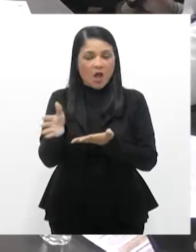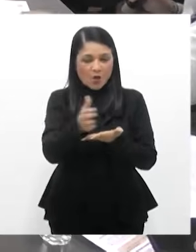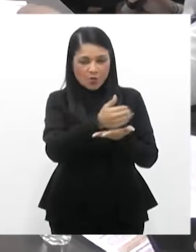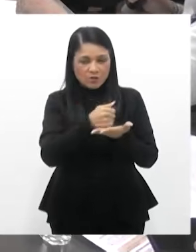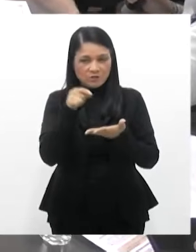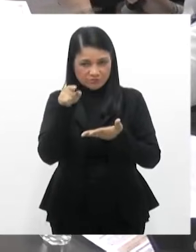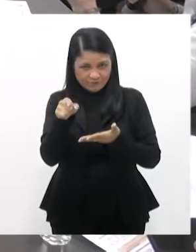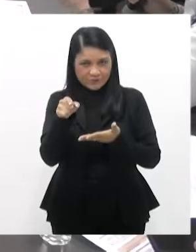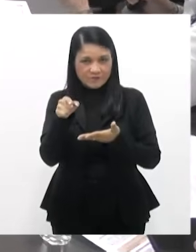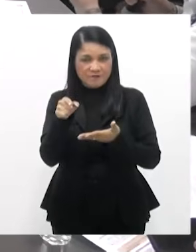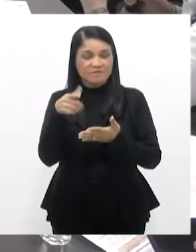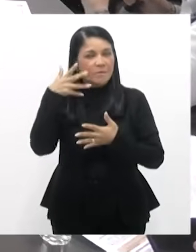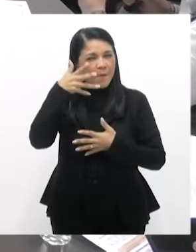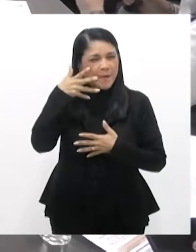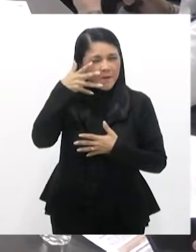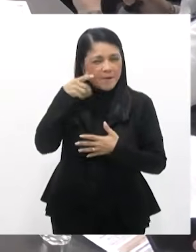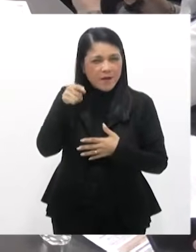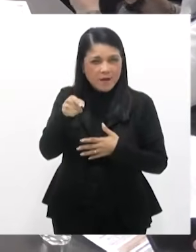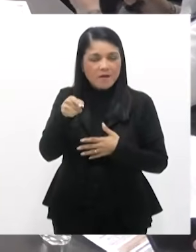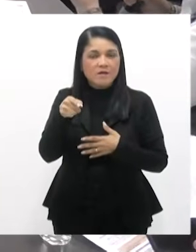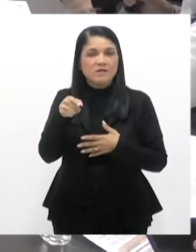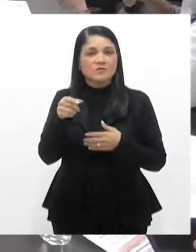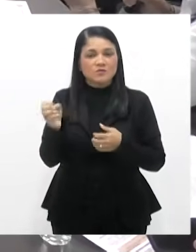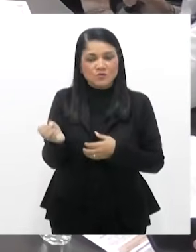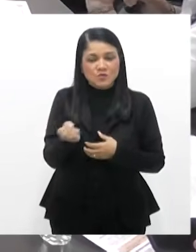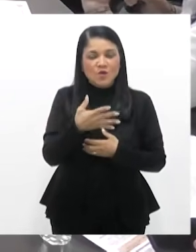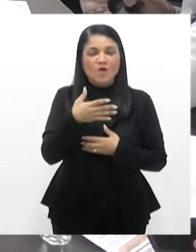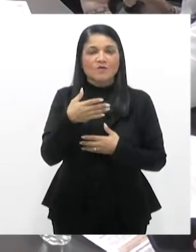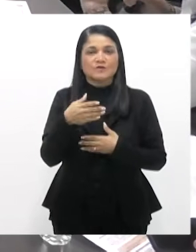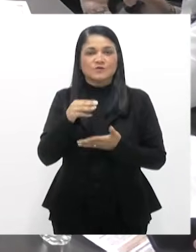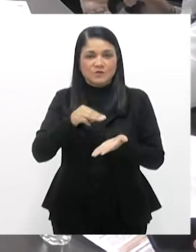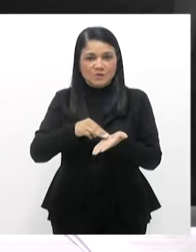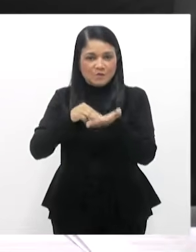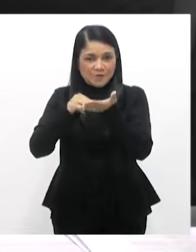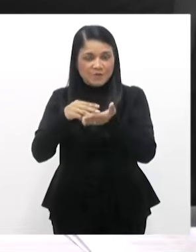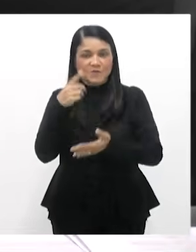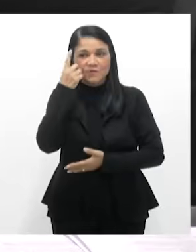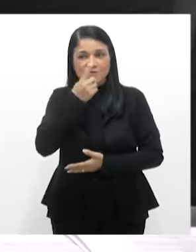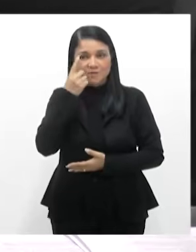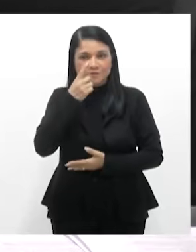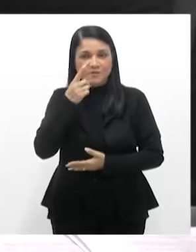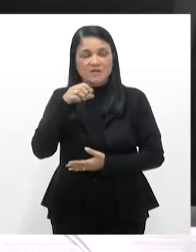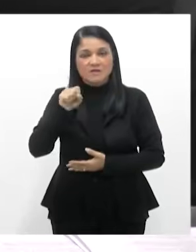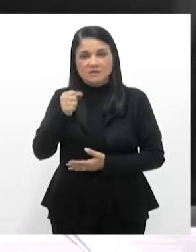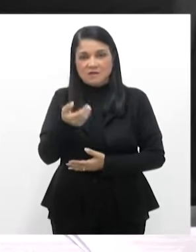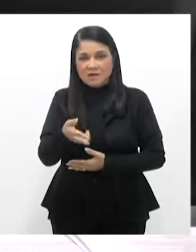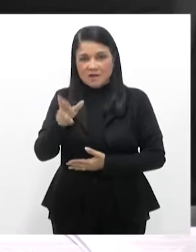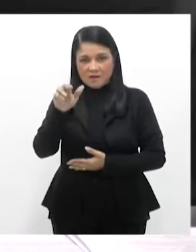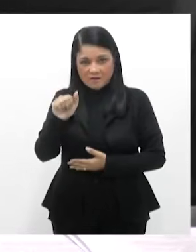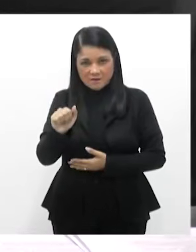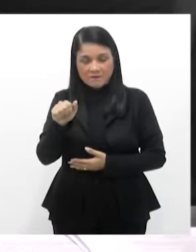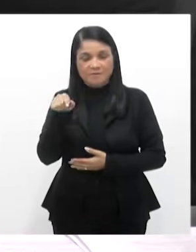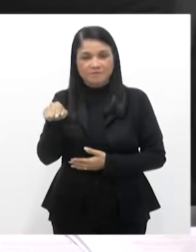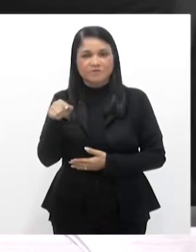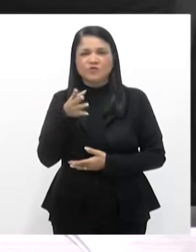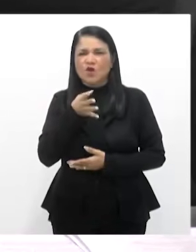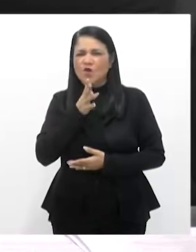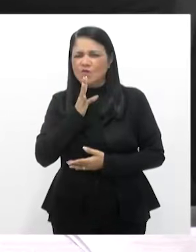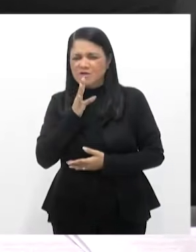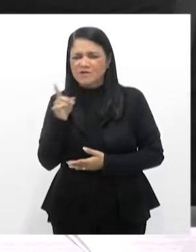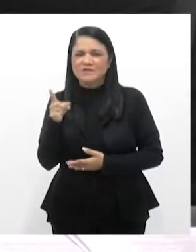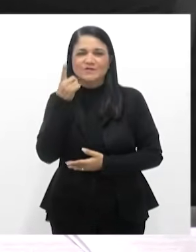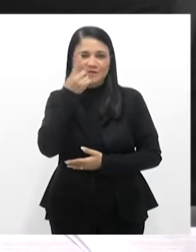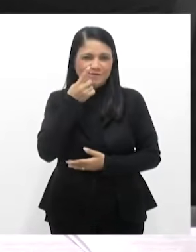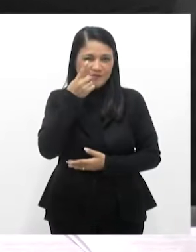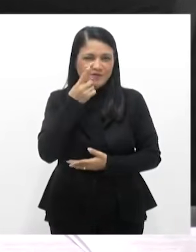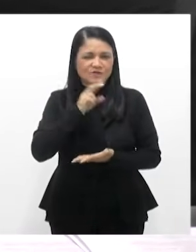Vossa Excelência, saudar os novos membros. No caso da deputada Sara Pôncio, já é nossa conhecida, já